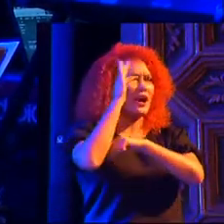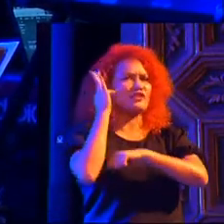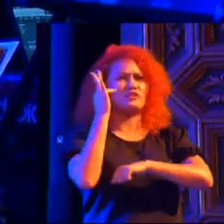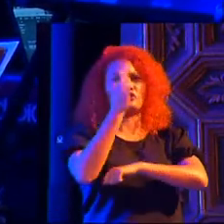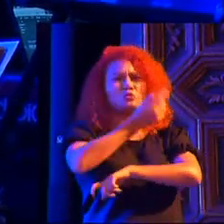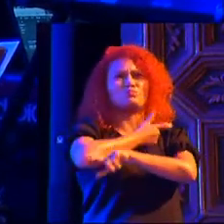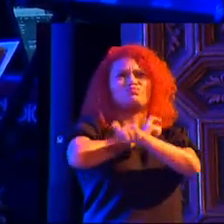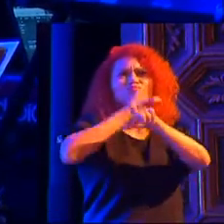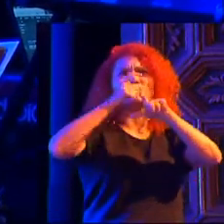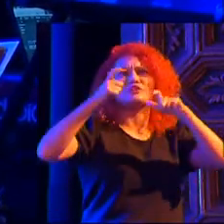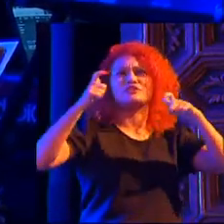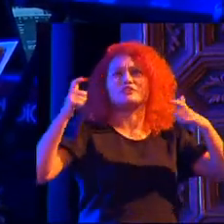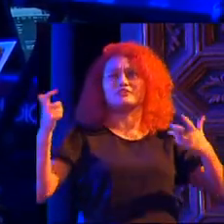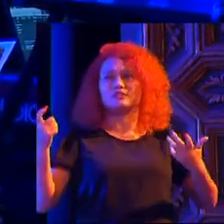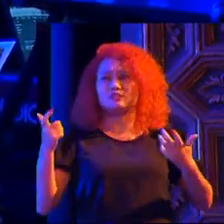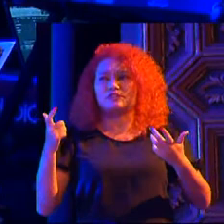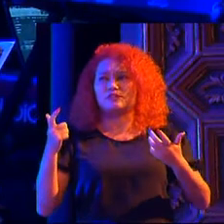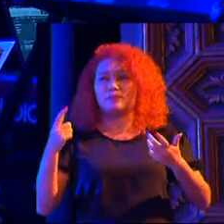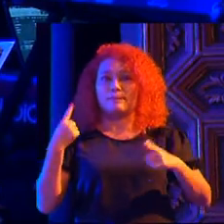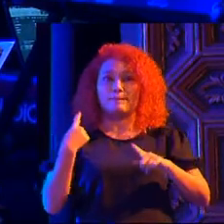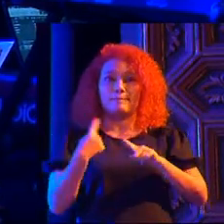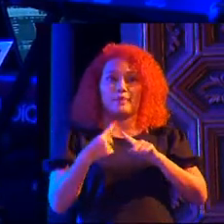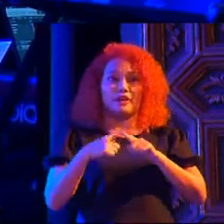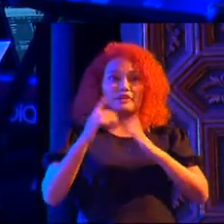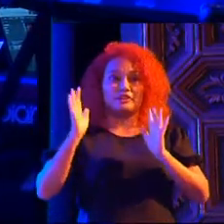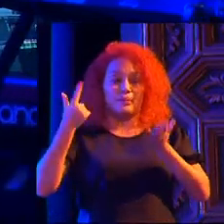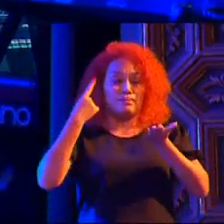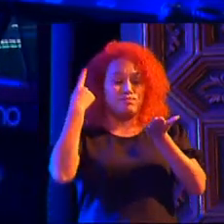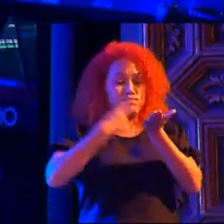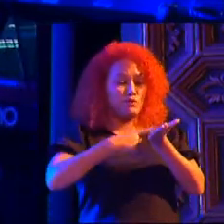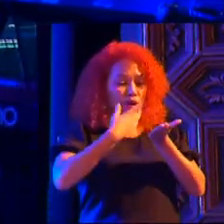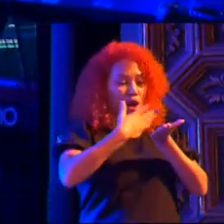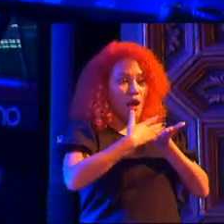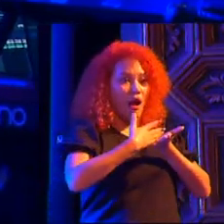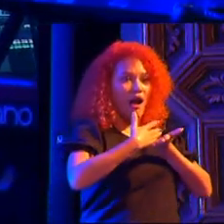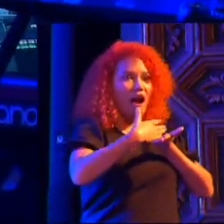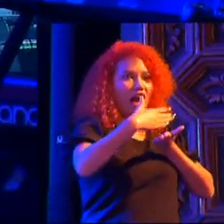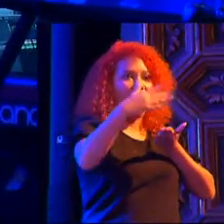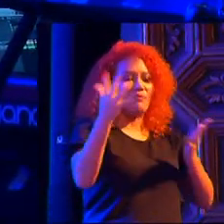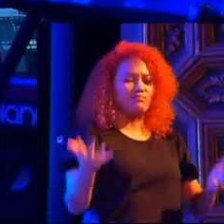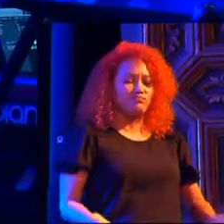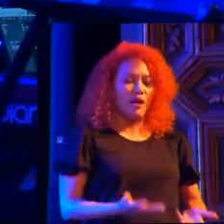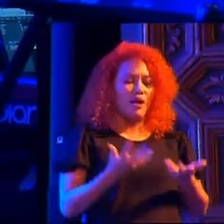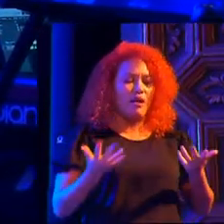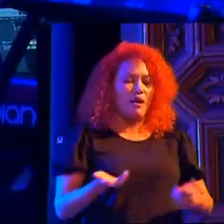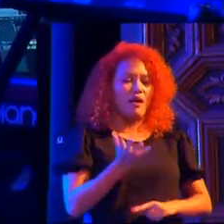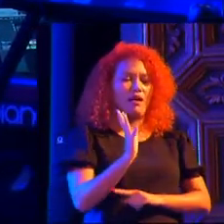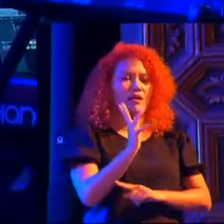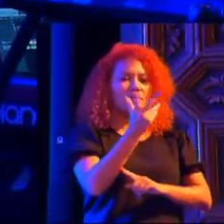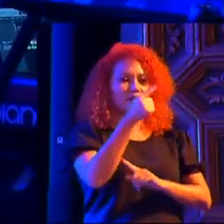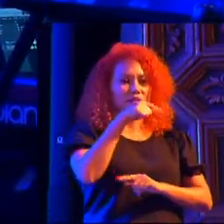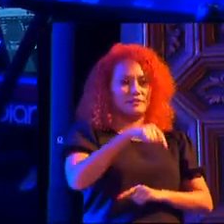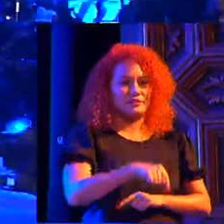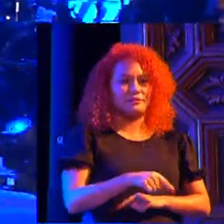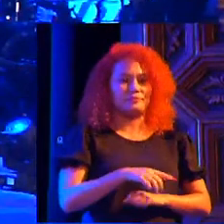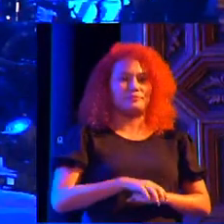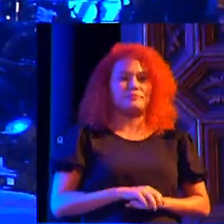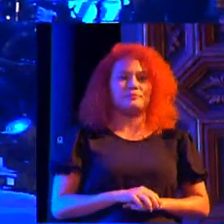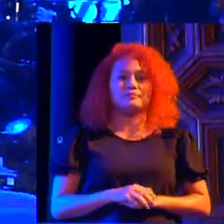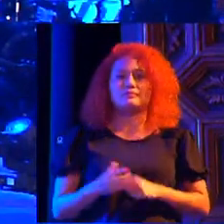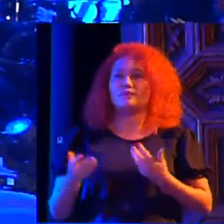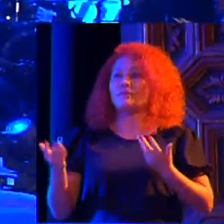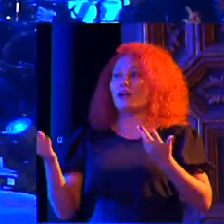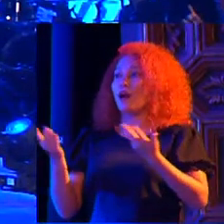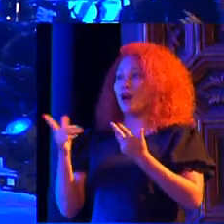essa noite, que já é um marco na valorização da arte e dos artistas da região. Vamos conhecer agora aqui